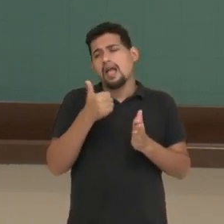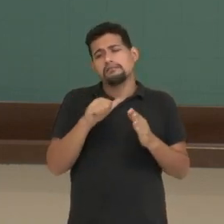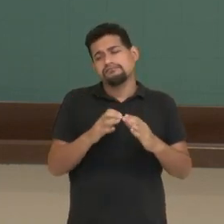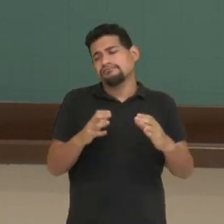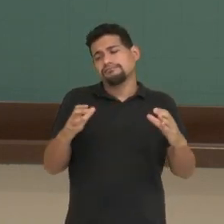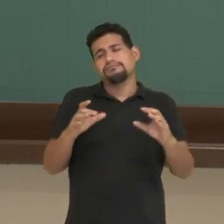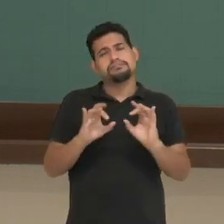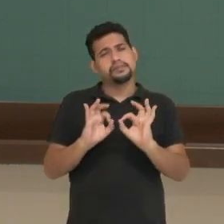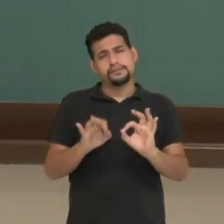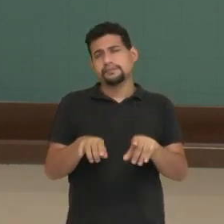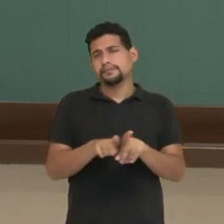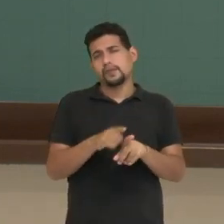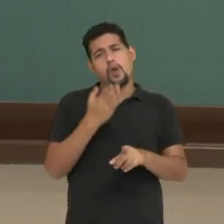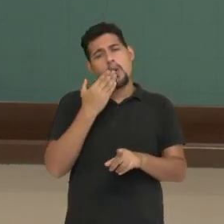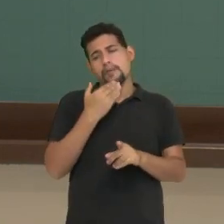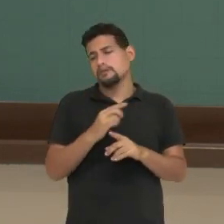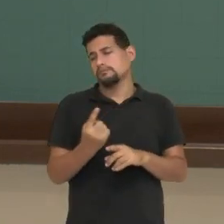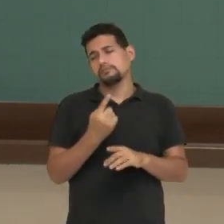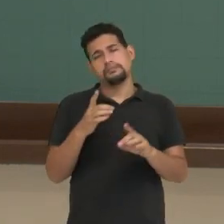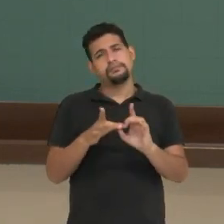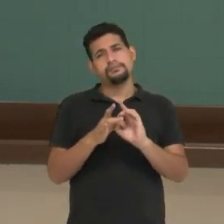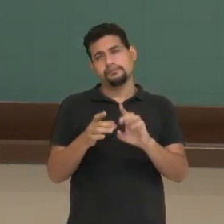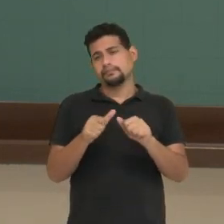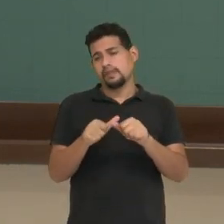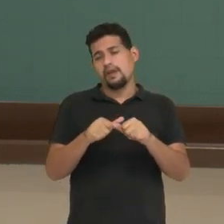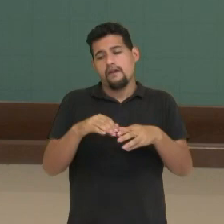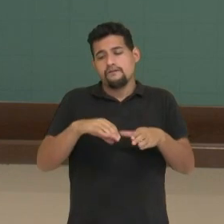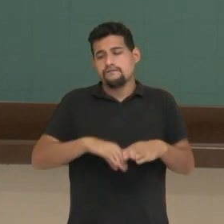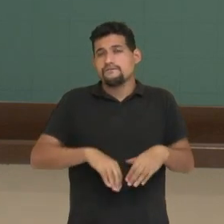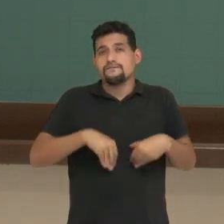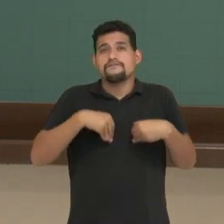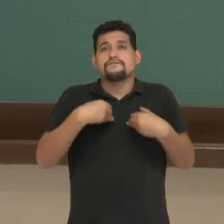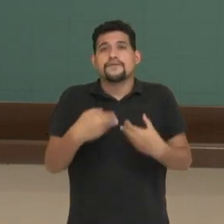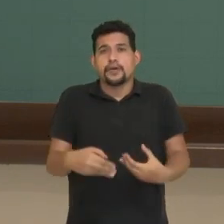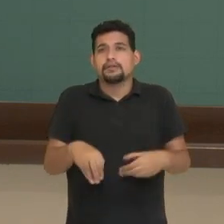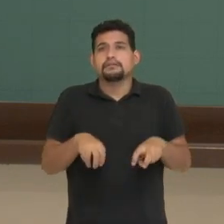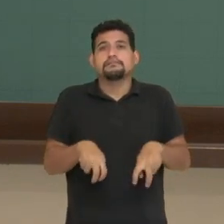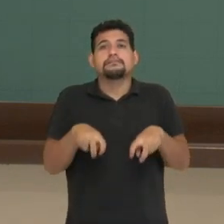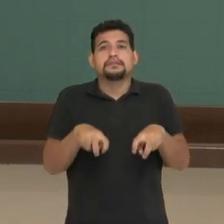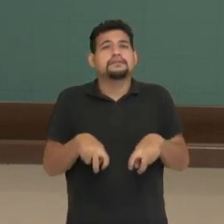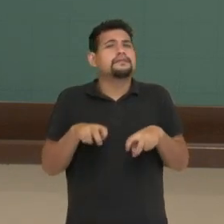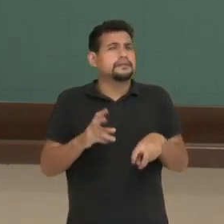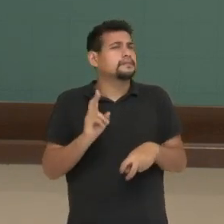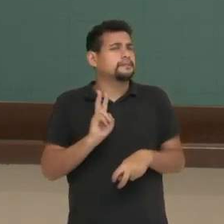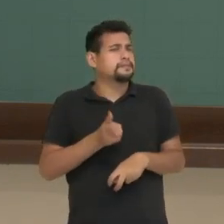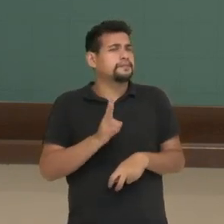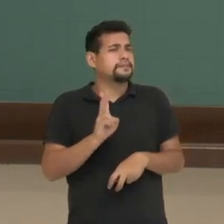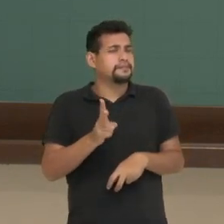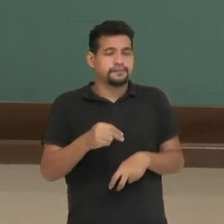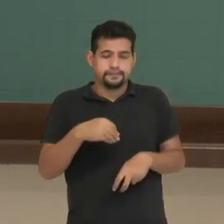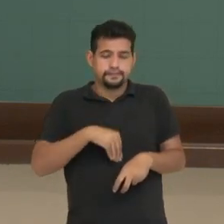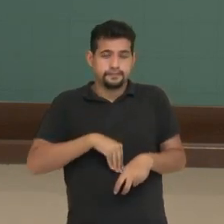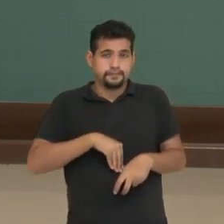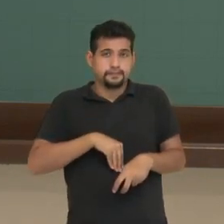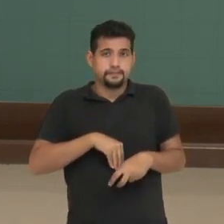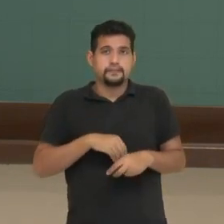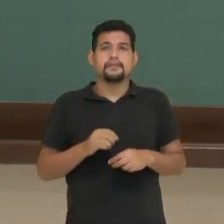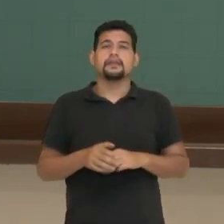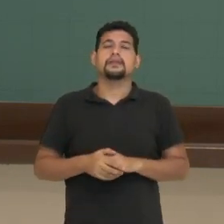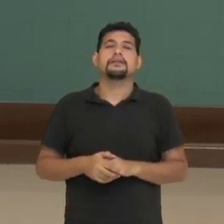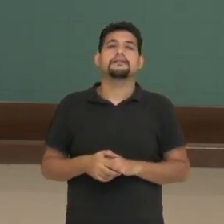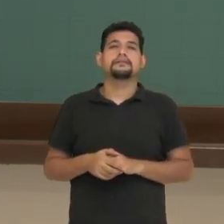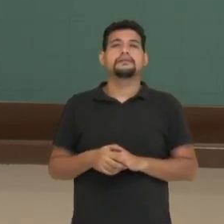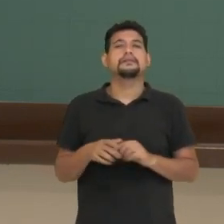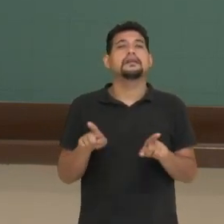idade suficiente, conseguir se alimentar para poder ficar fora da bolsa, certo? Então ele vai ficar por bastante tempo ali se alimentando, tá? E